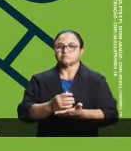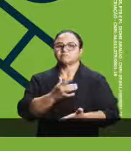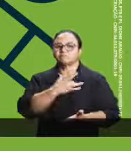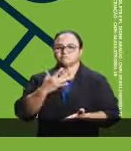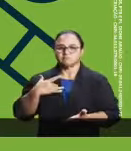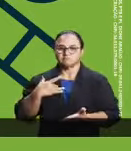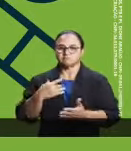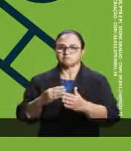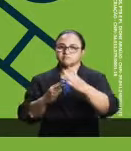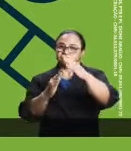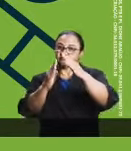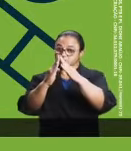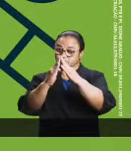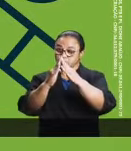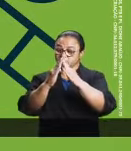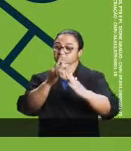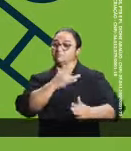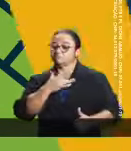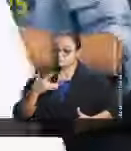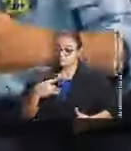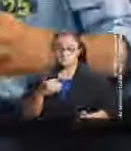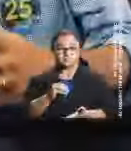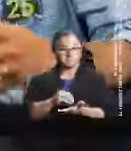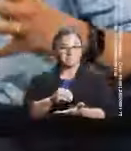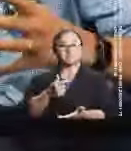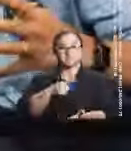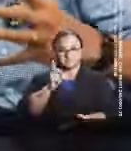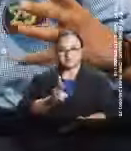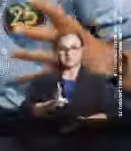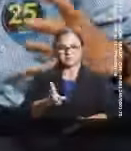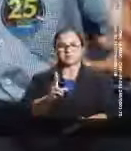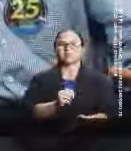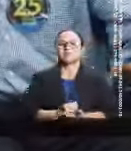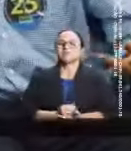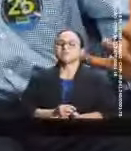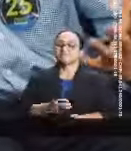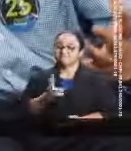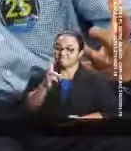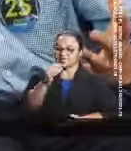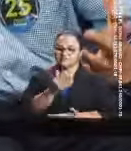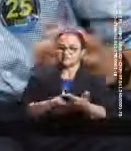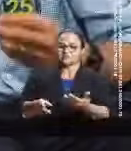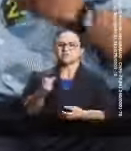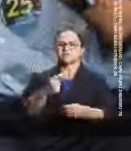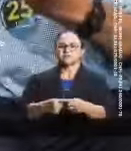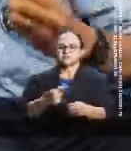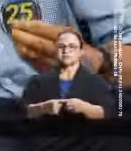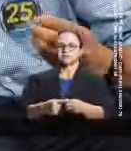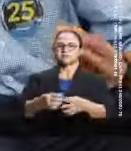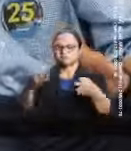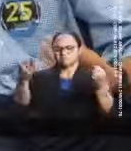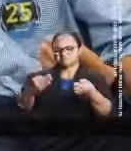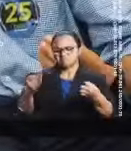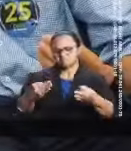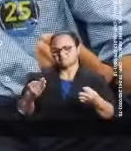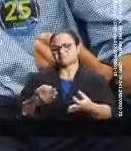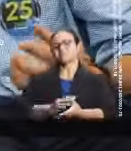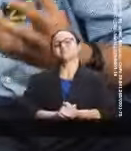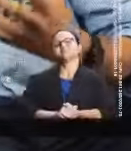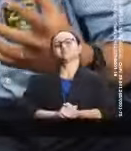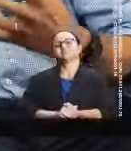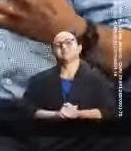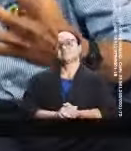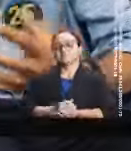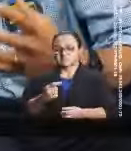mais faltar medicamentos nos postinhos você vai transformar essa cidade que eu tenho a certeza disso